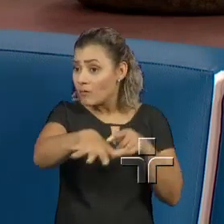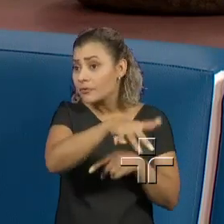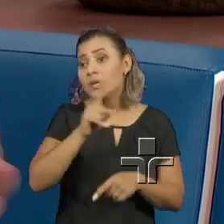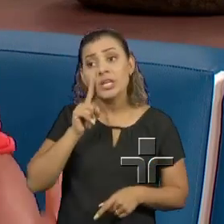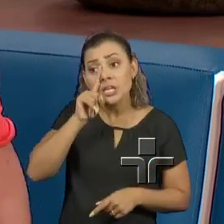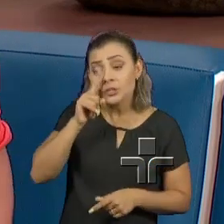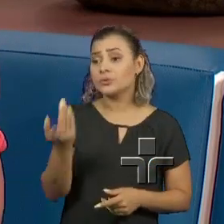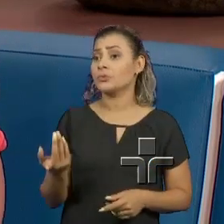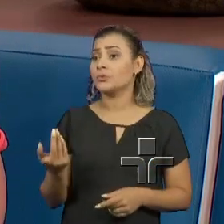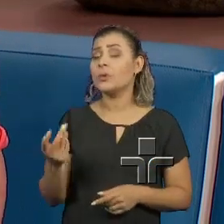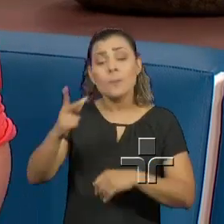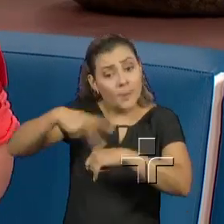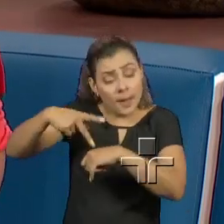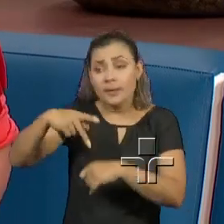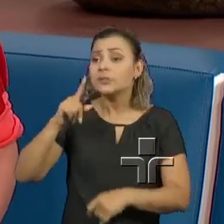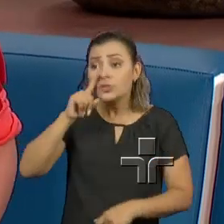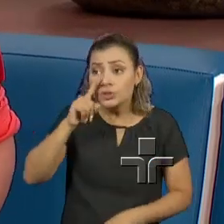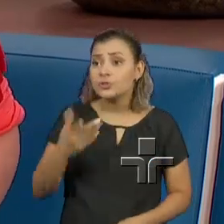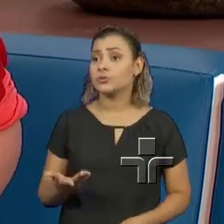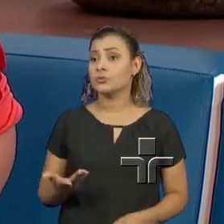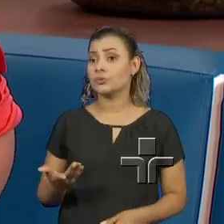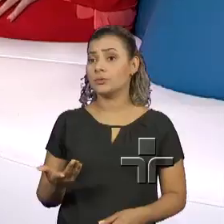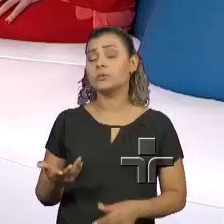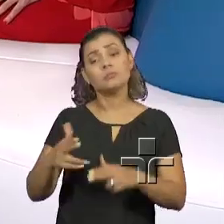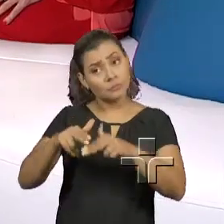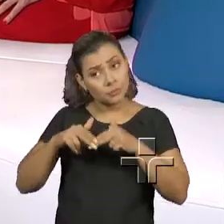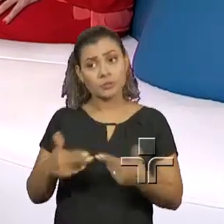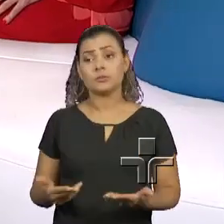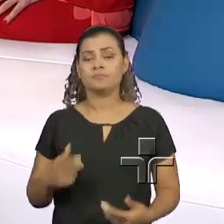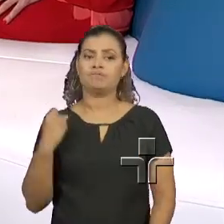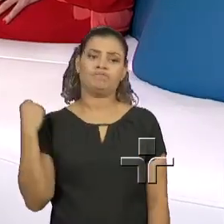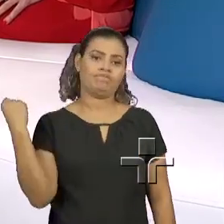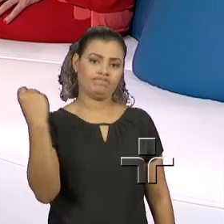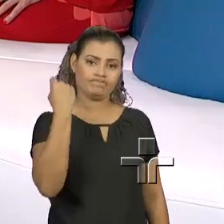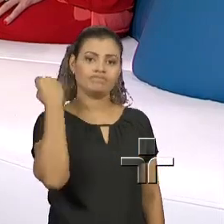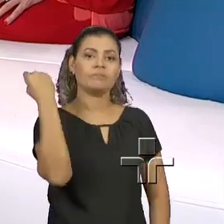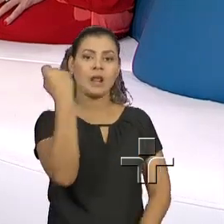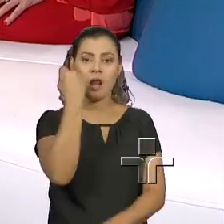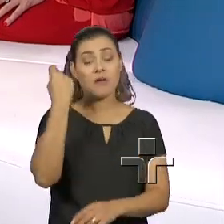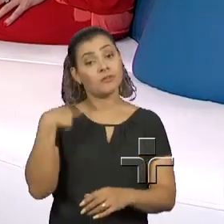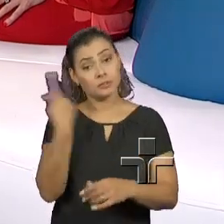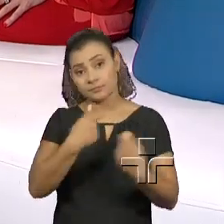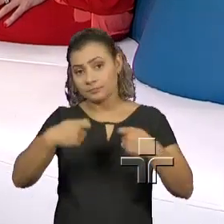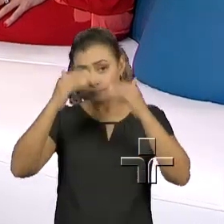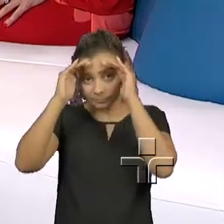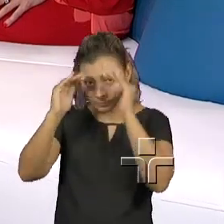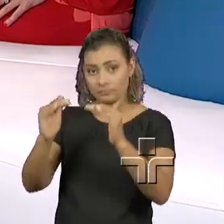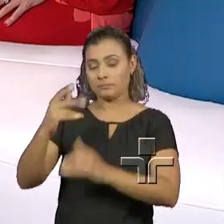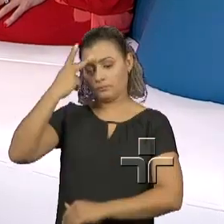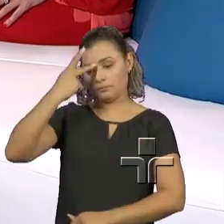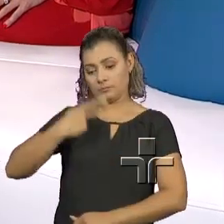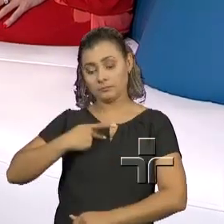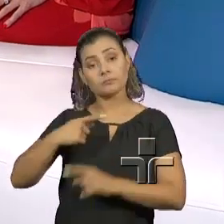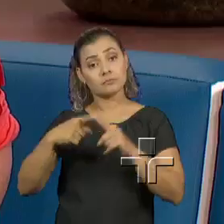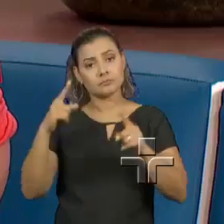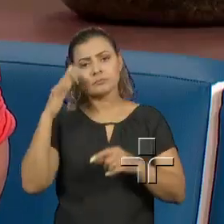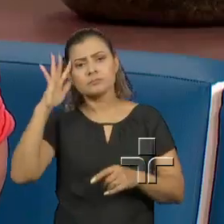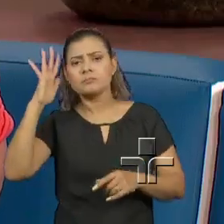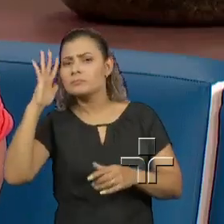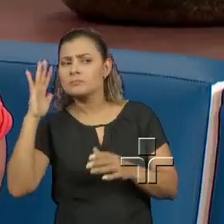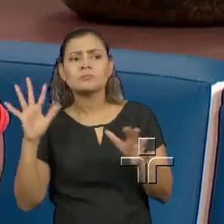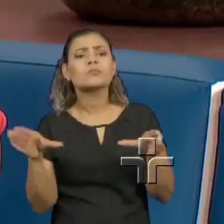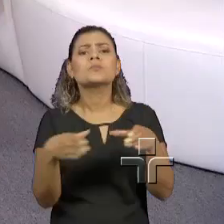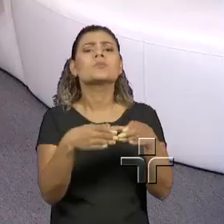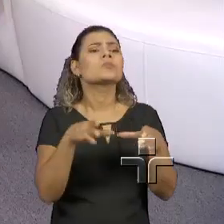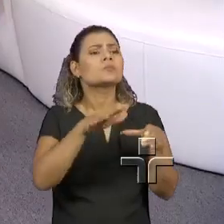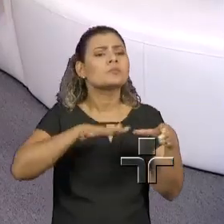risco, o país em risco. E é grave, né? Sim, é grave. A gente tem que respeitar o individual, mas a gente tem que pensar no coletivo, né? Mas,